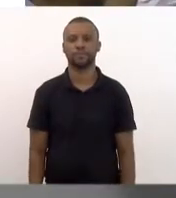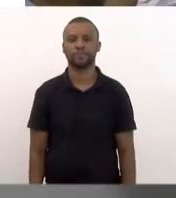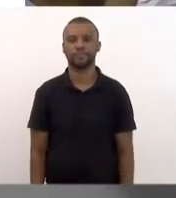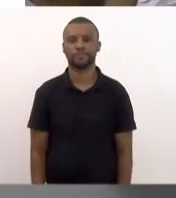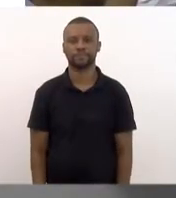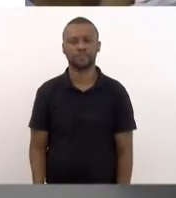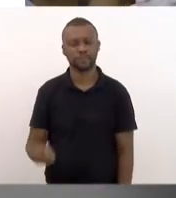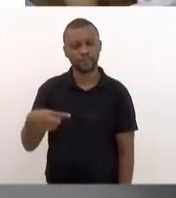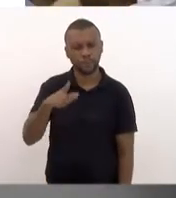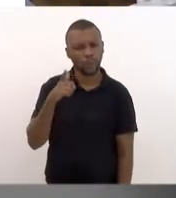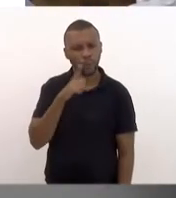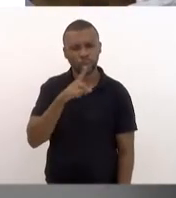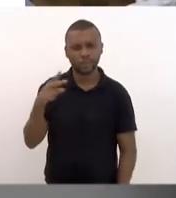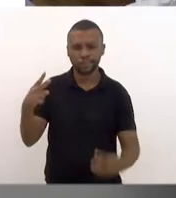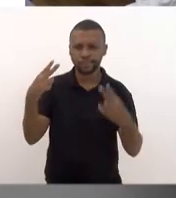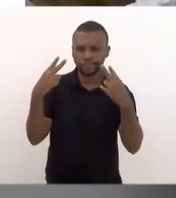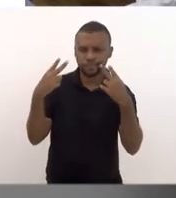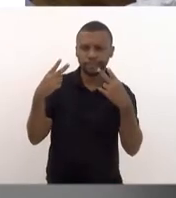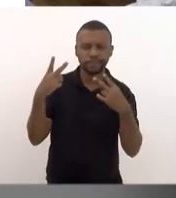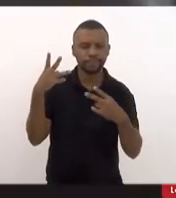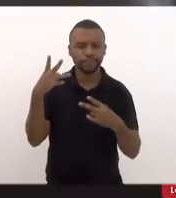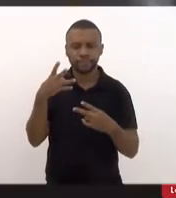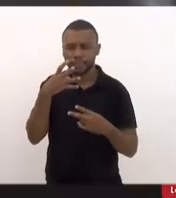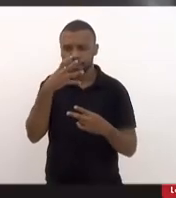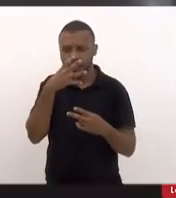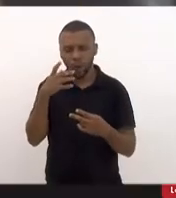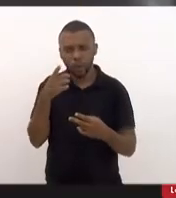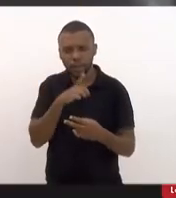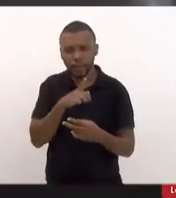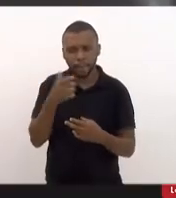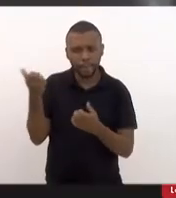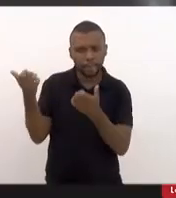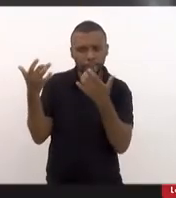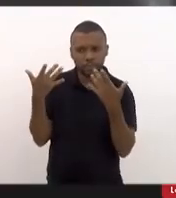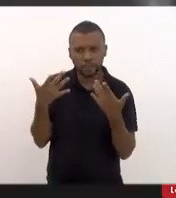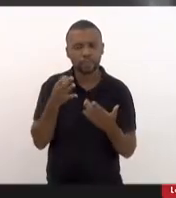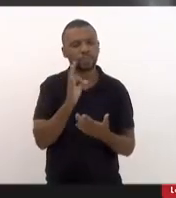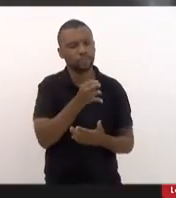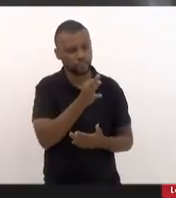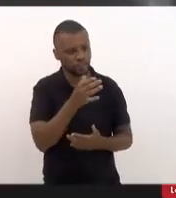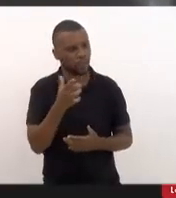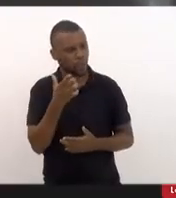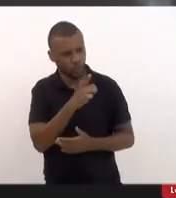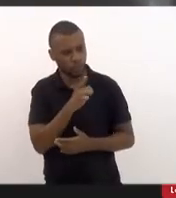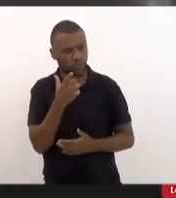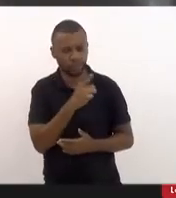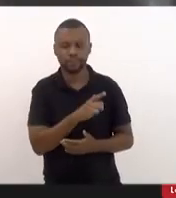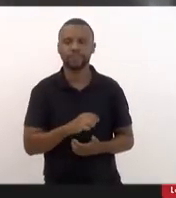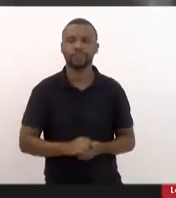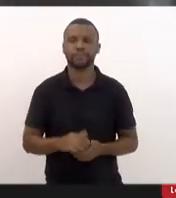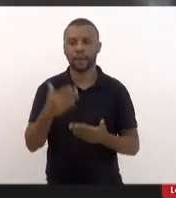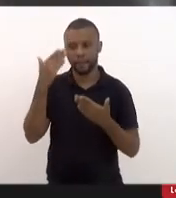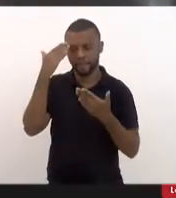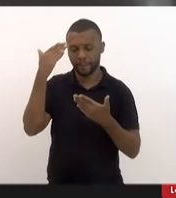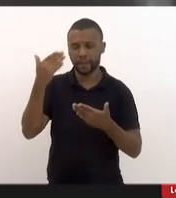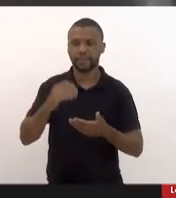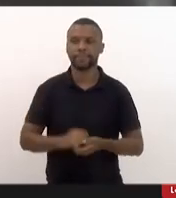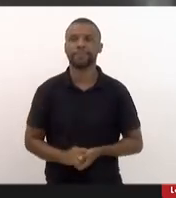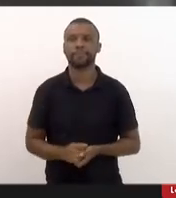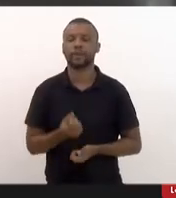Estão ouvindo direitinho? Está dando para me ouvir? Agora estamos ouvindo, por favor. Estão ouvindo? Obrigado.